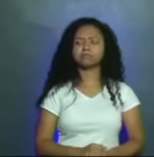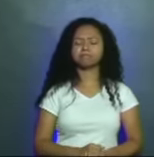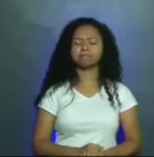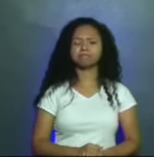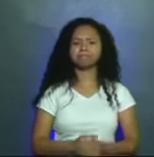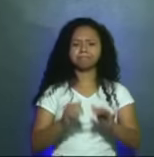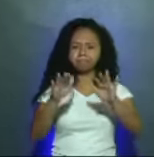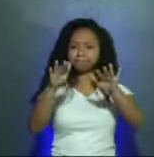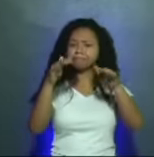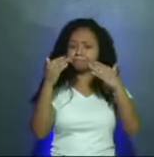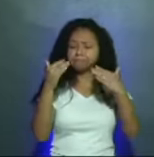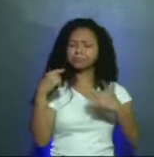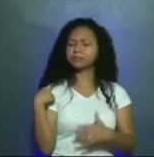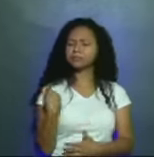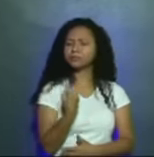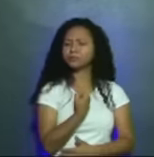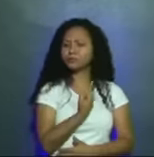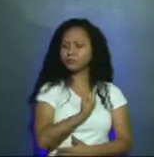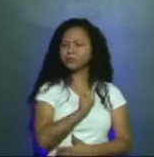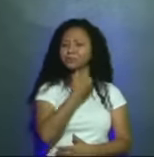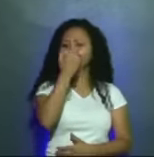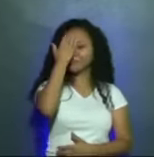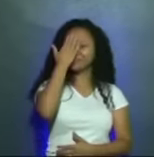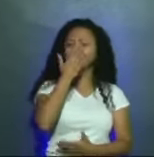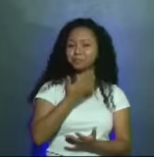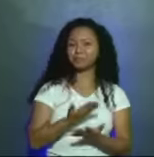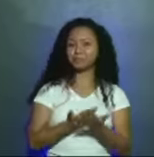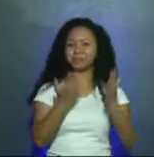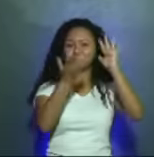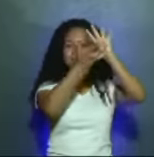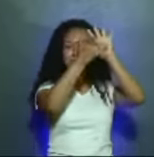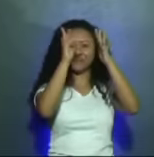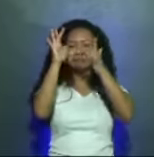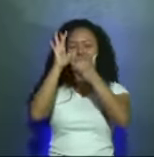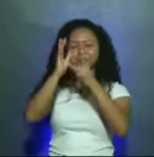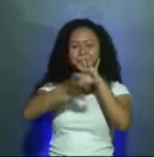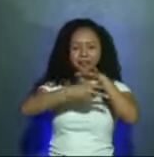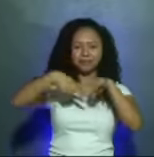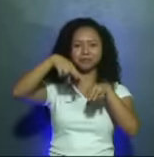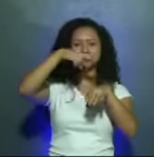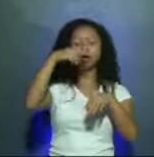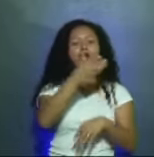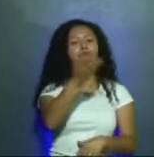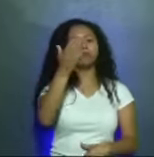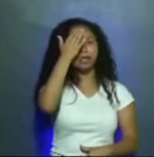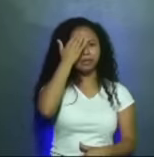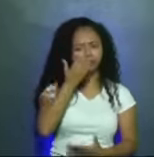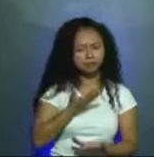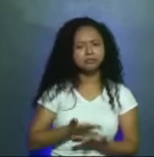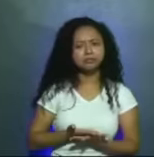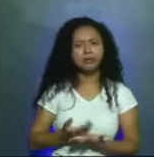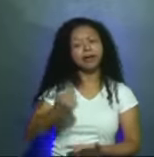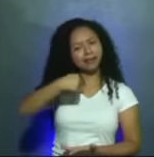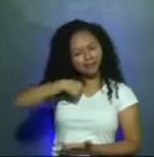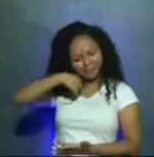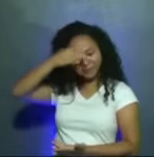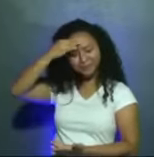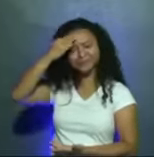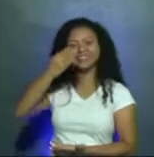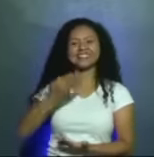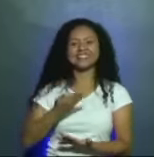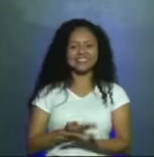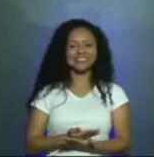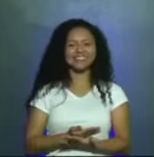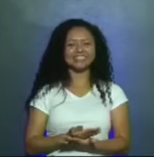Queridos, nós cremos que Jesus ressuscitou. Você crê que Jesus ressuscitou? Eu creio que Jesus